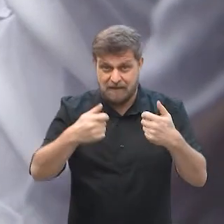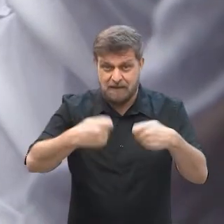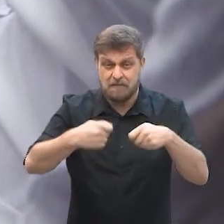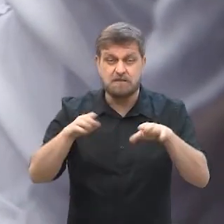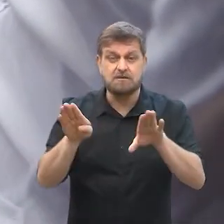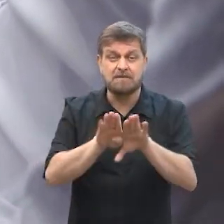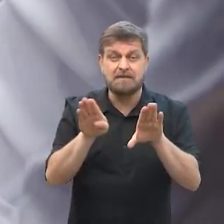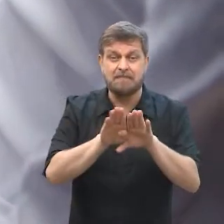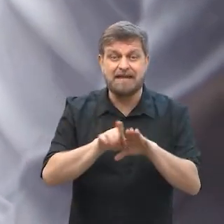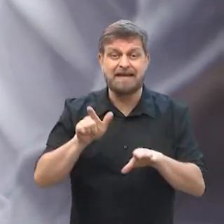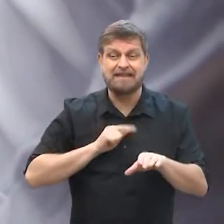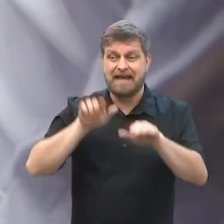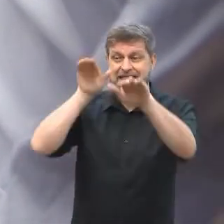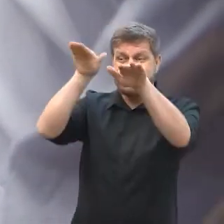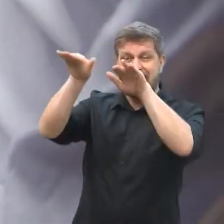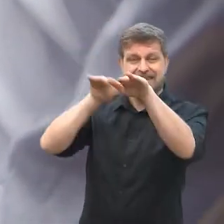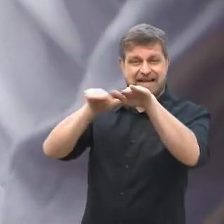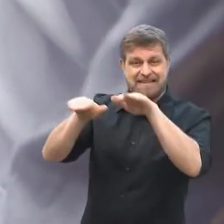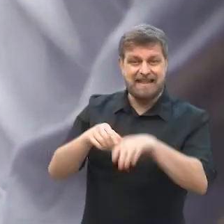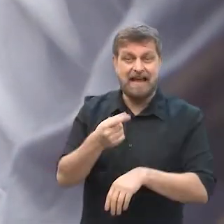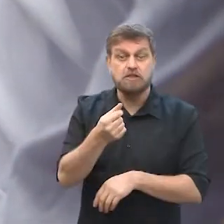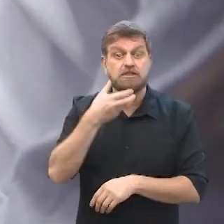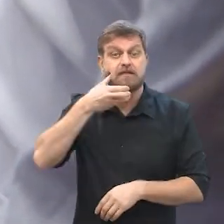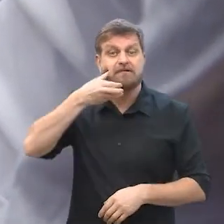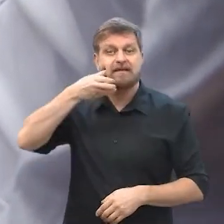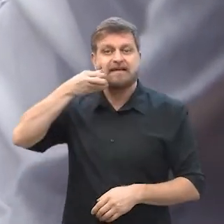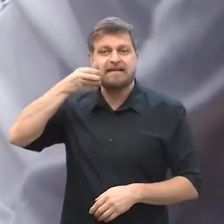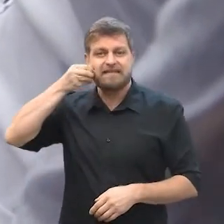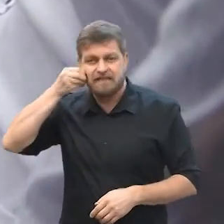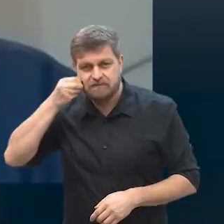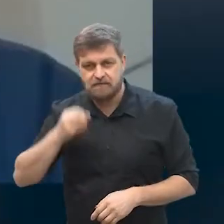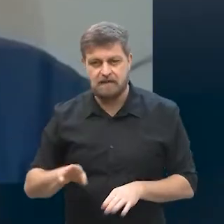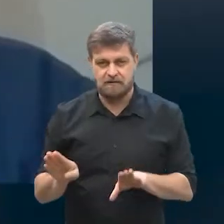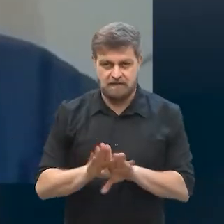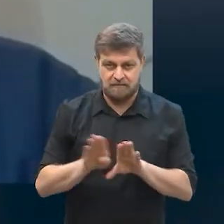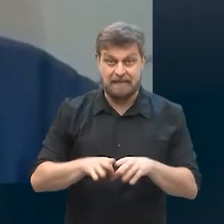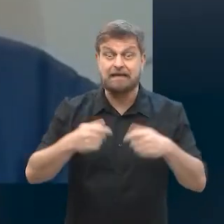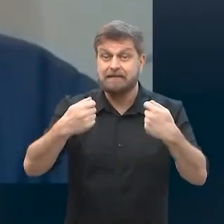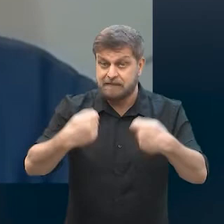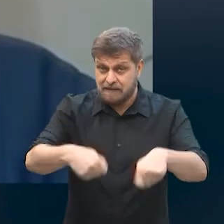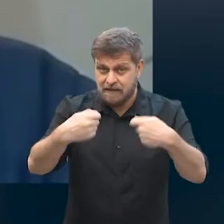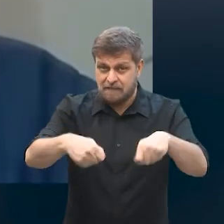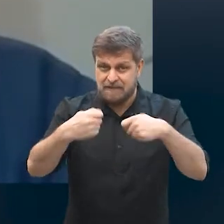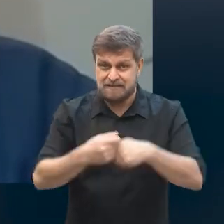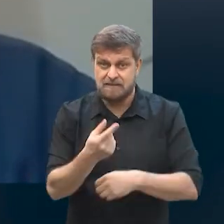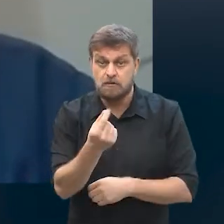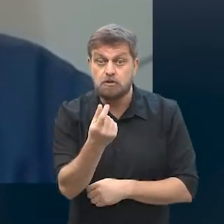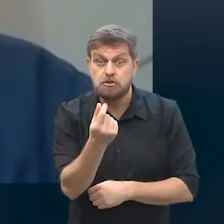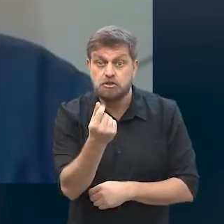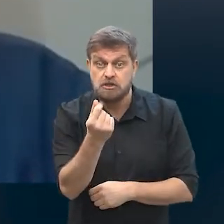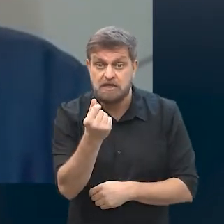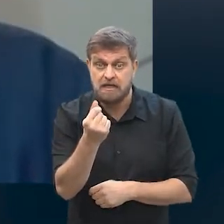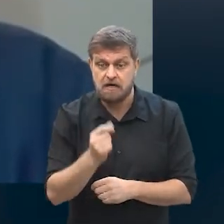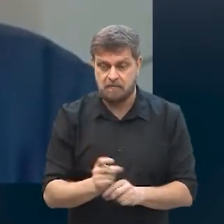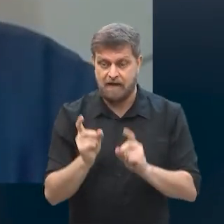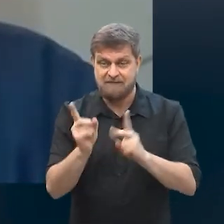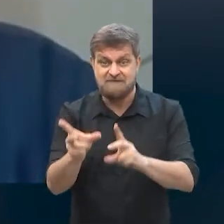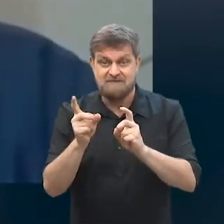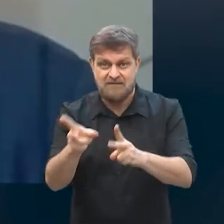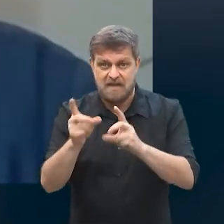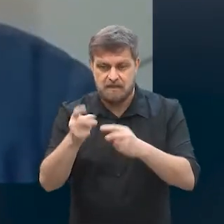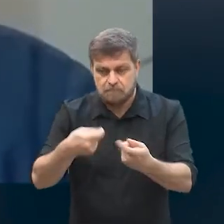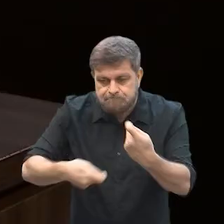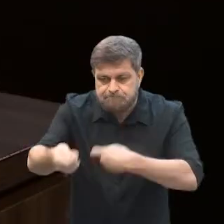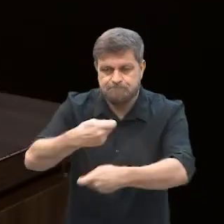preciso ter estoque, eu preciso ter dinheiro parado, que é o que a gente chama de necessidade de capital de giro. Por